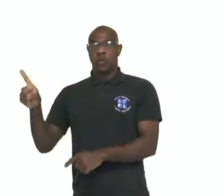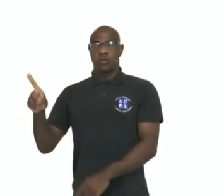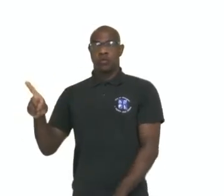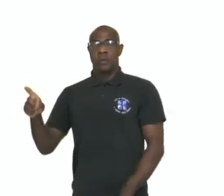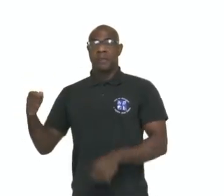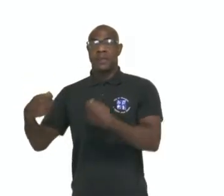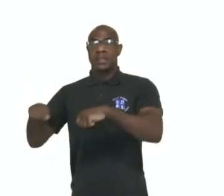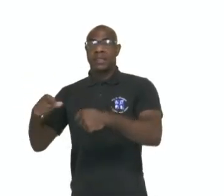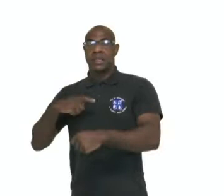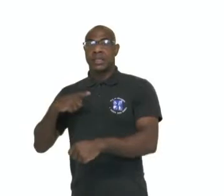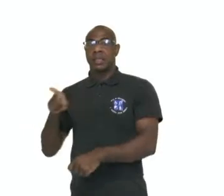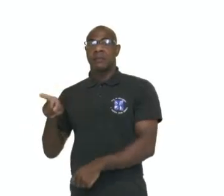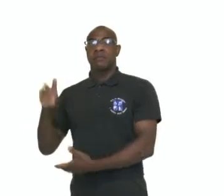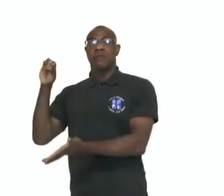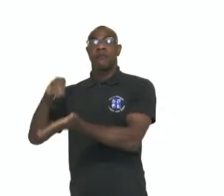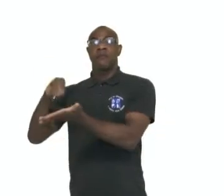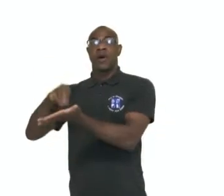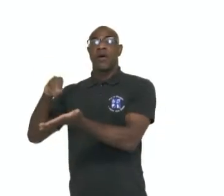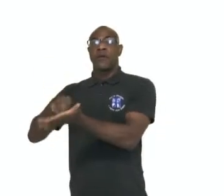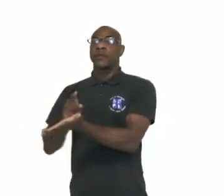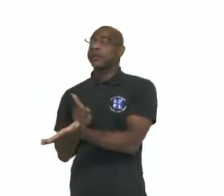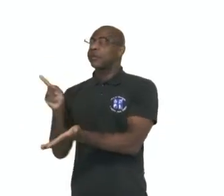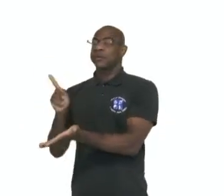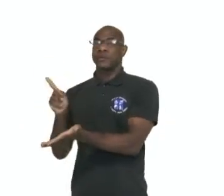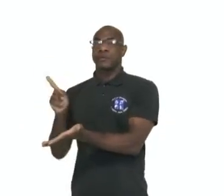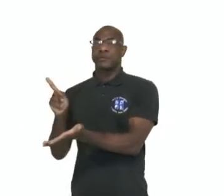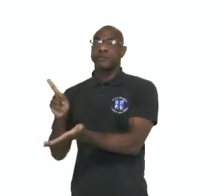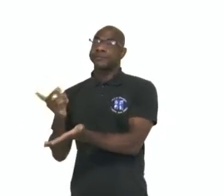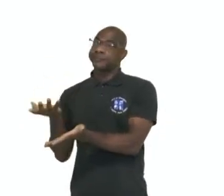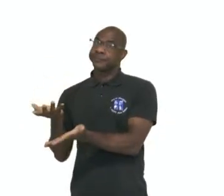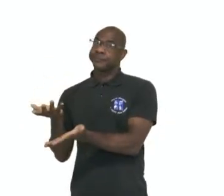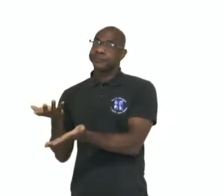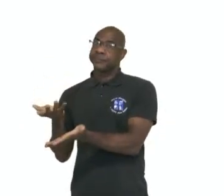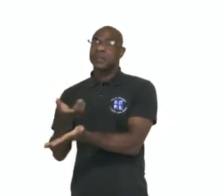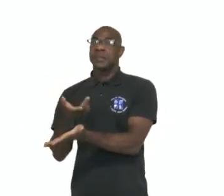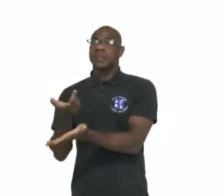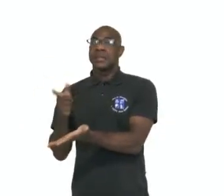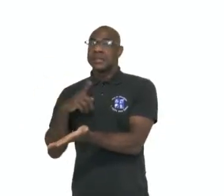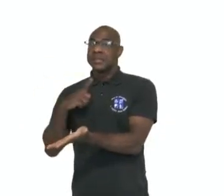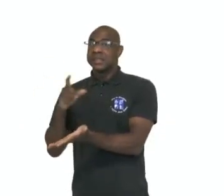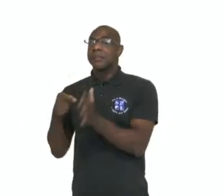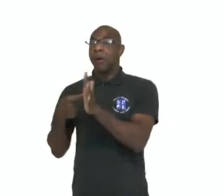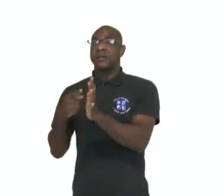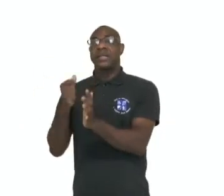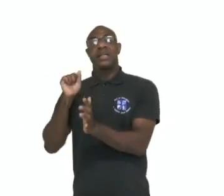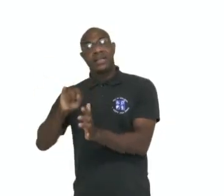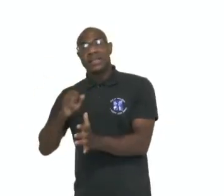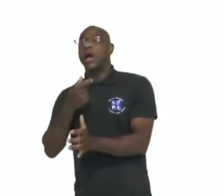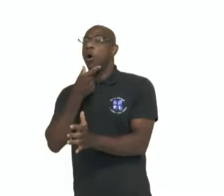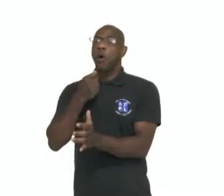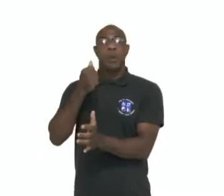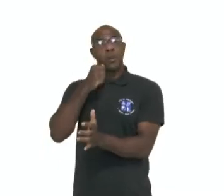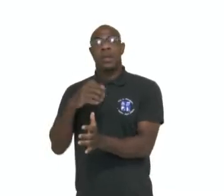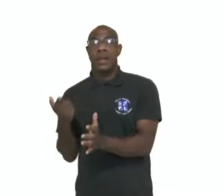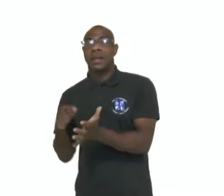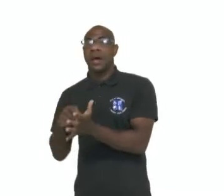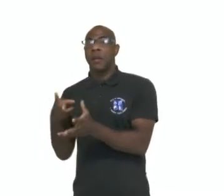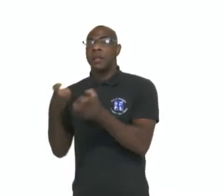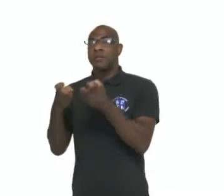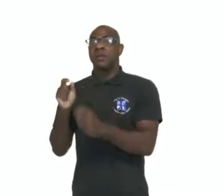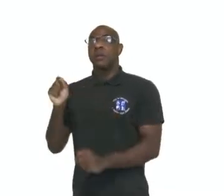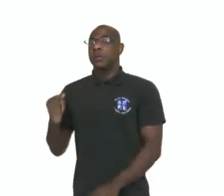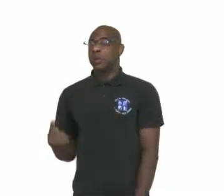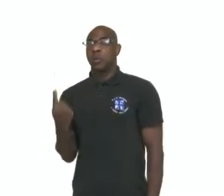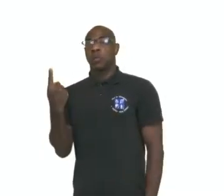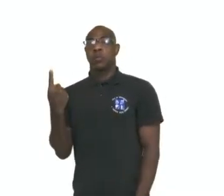ser um par, que seria o que define então o sexo deste indivíduo, nós observamos apenas